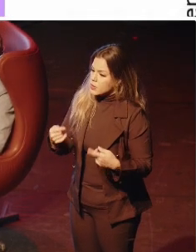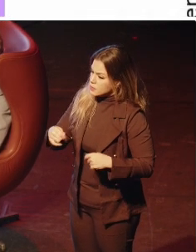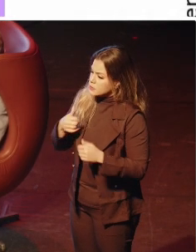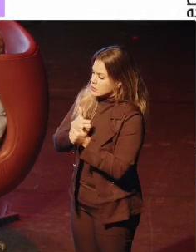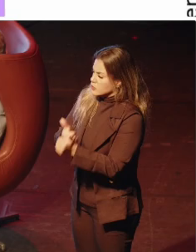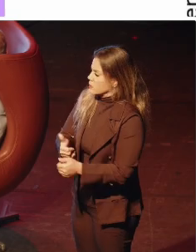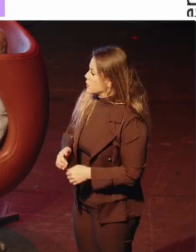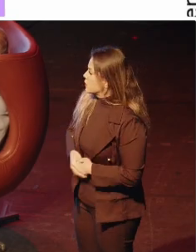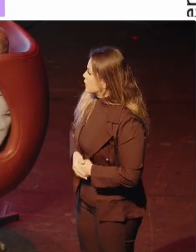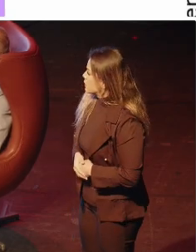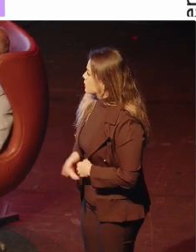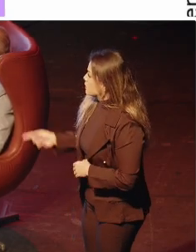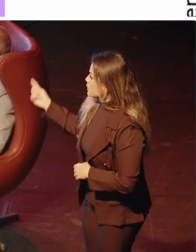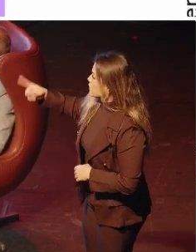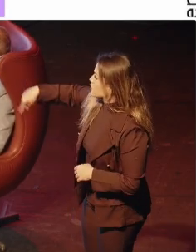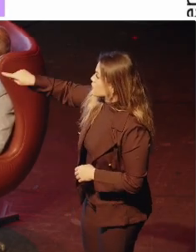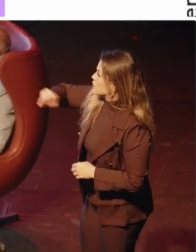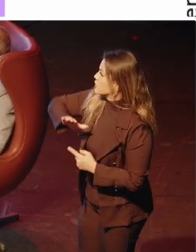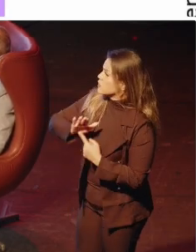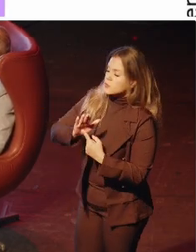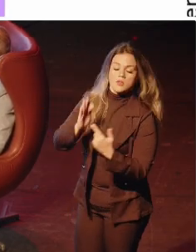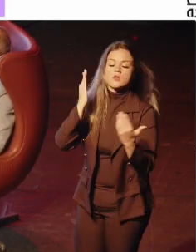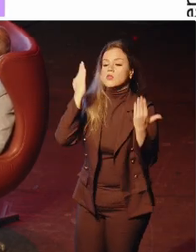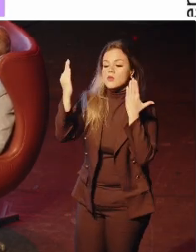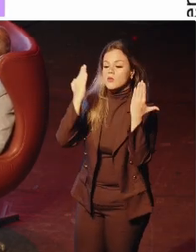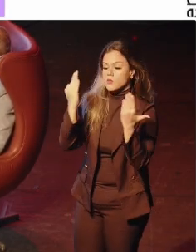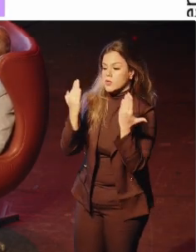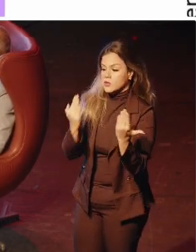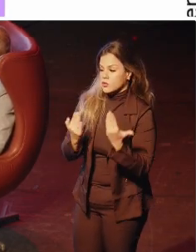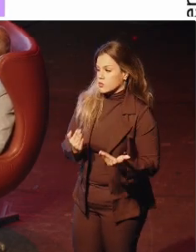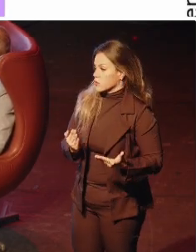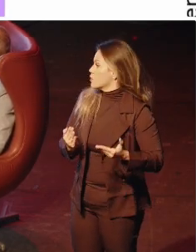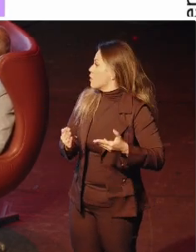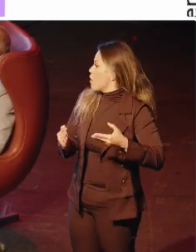E aqui demonstrando, então, a gente tem